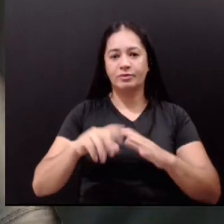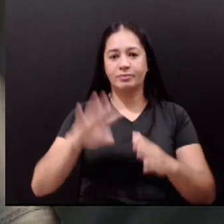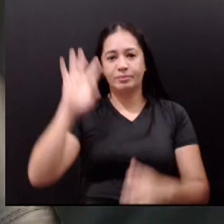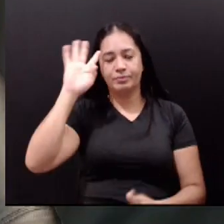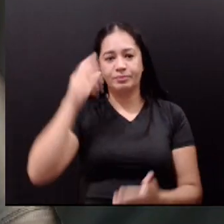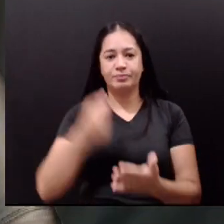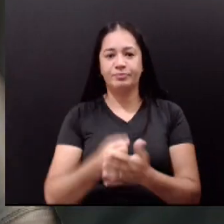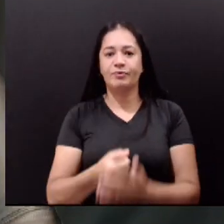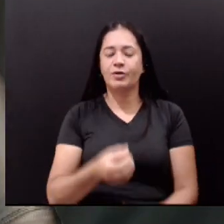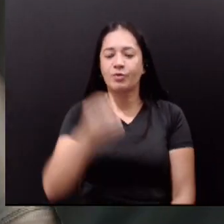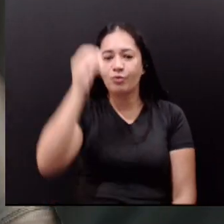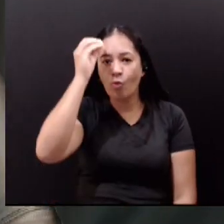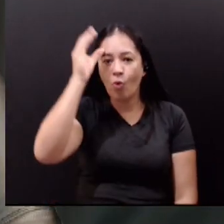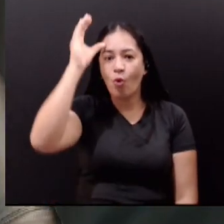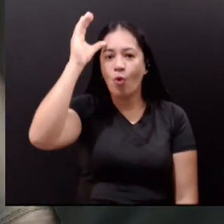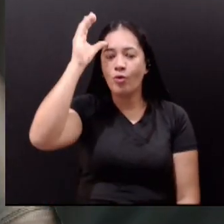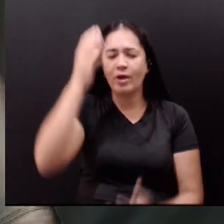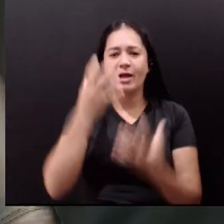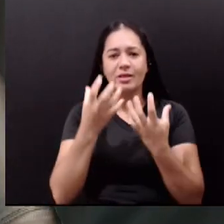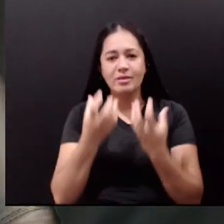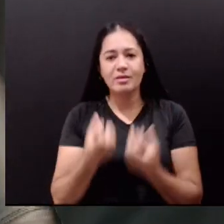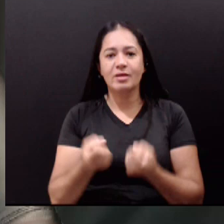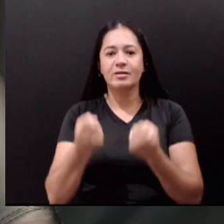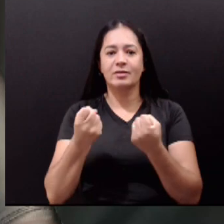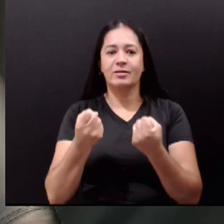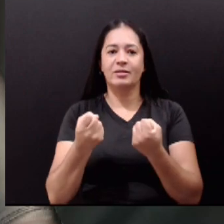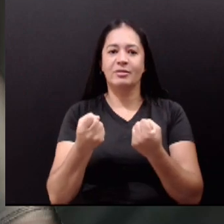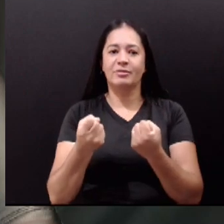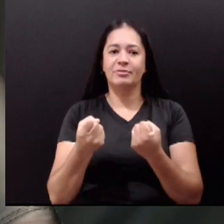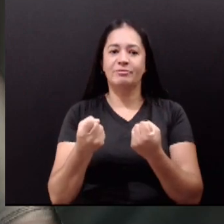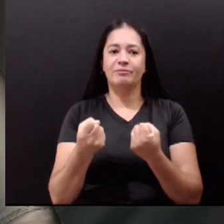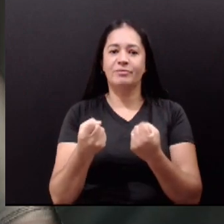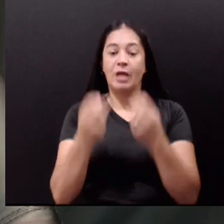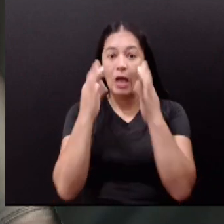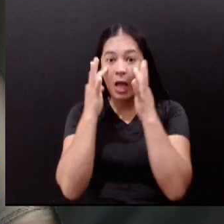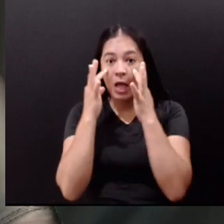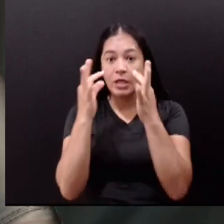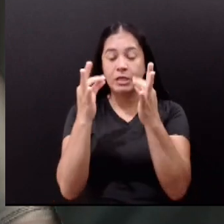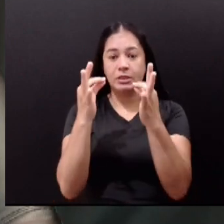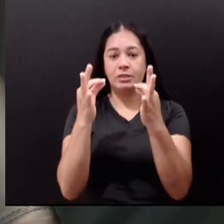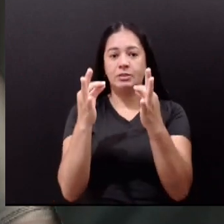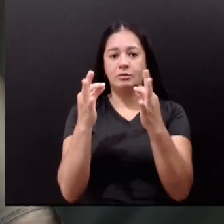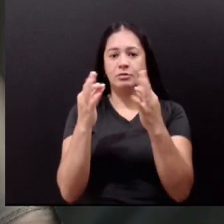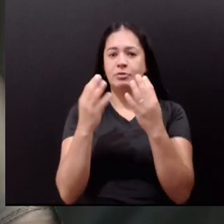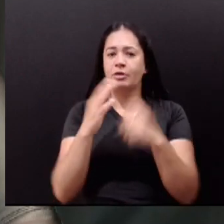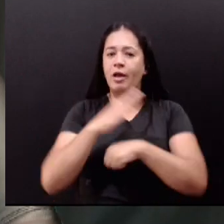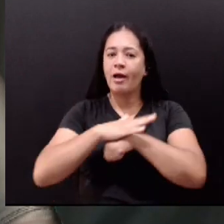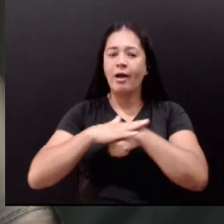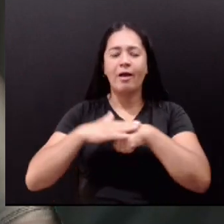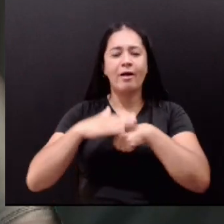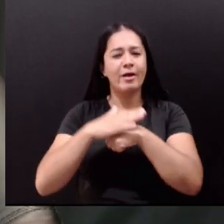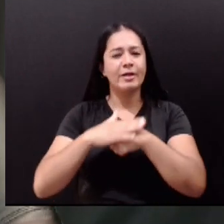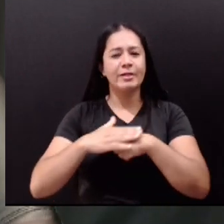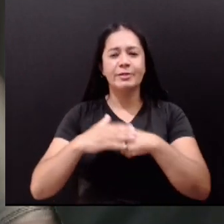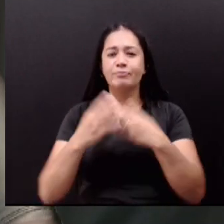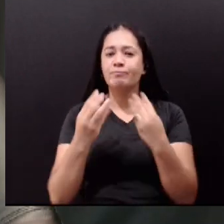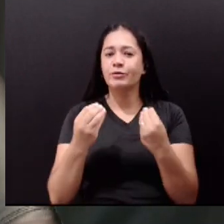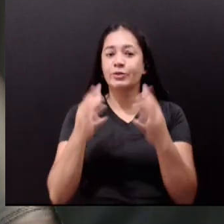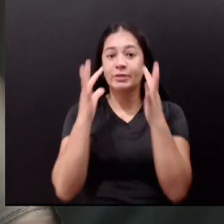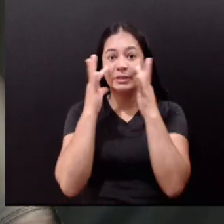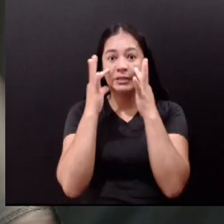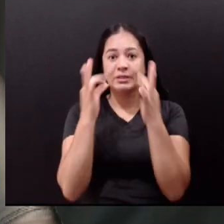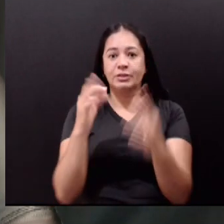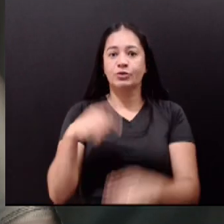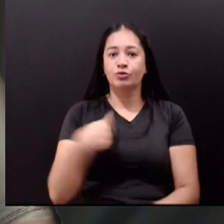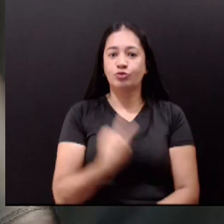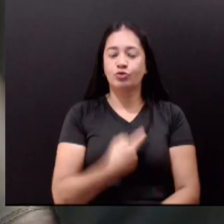Conhecimento, acolhimento, né, escutativa, muito carinho, muita atenção com os nossos adolescentes. A gente